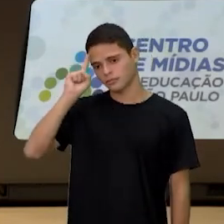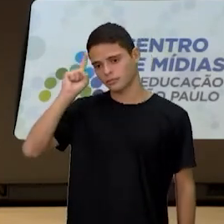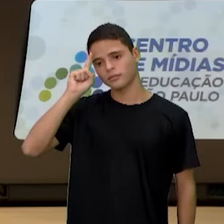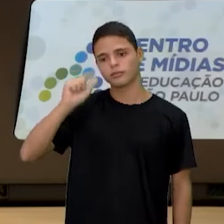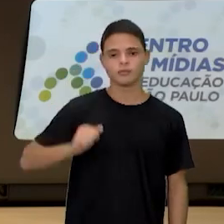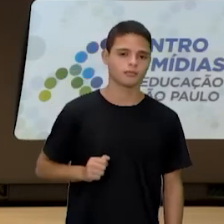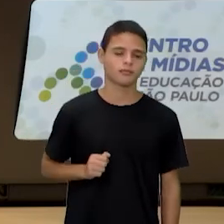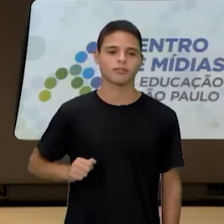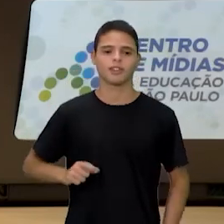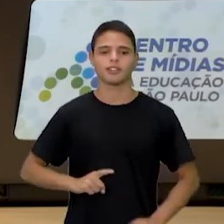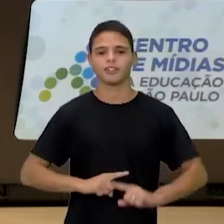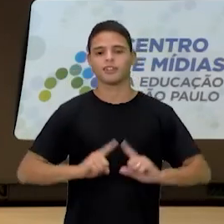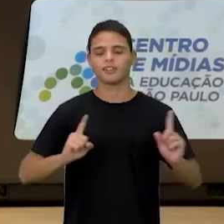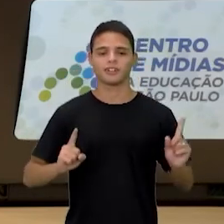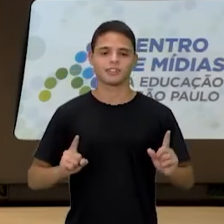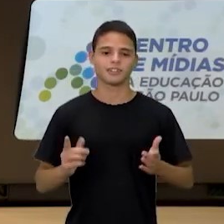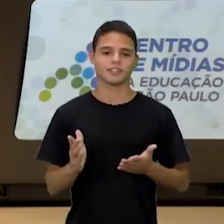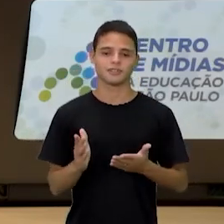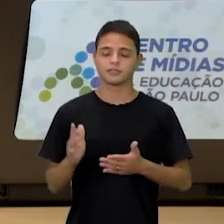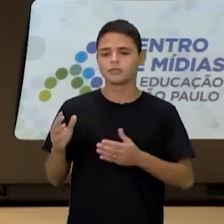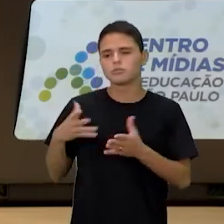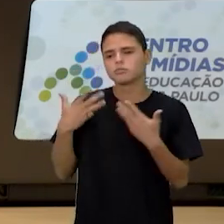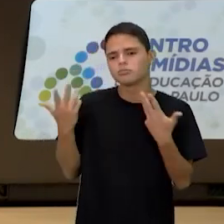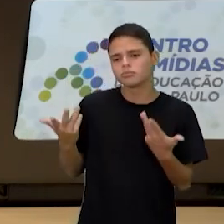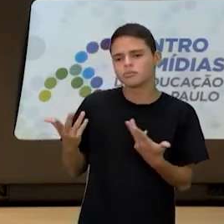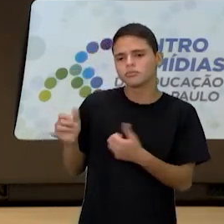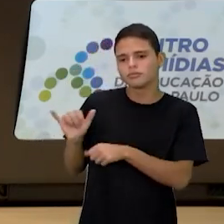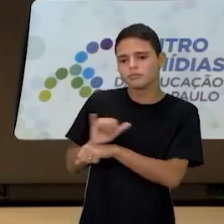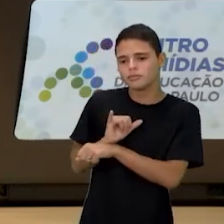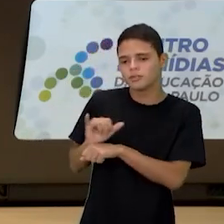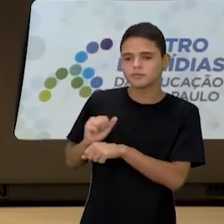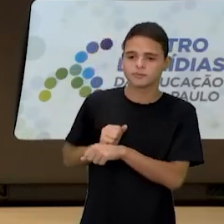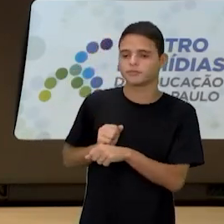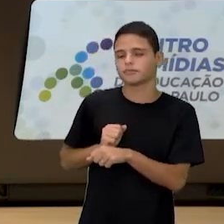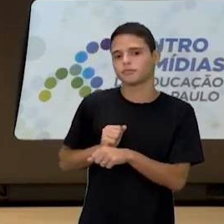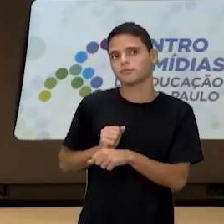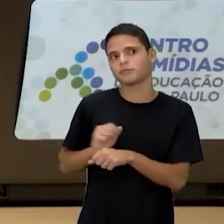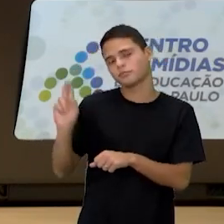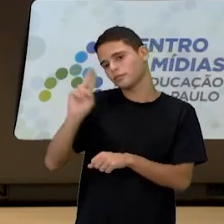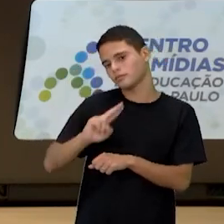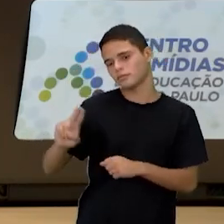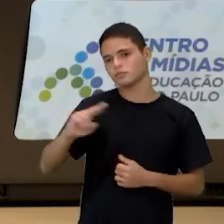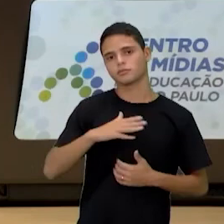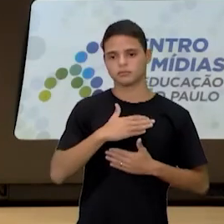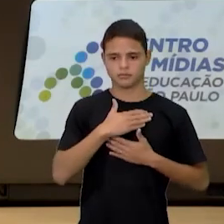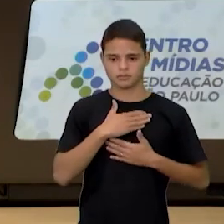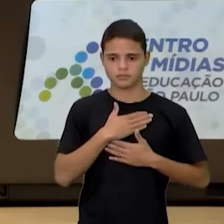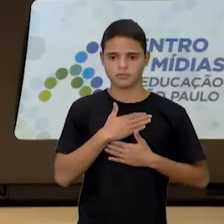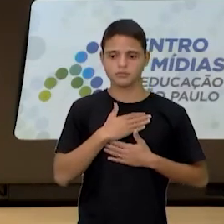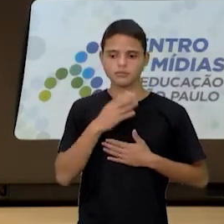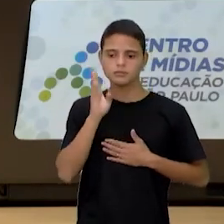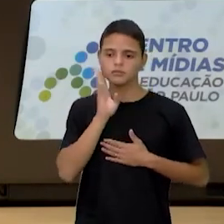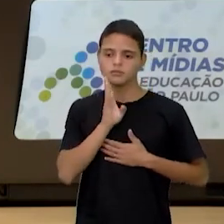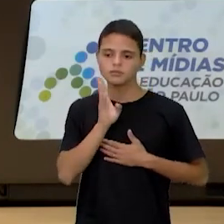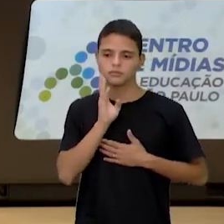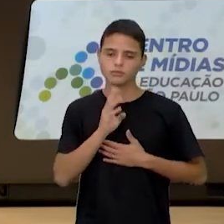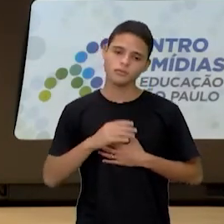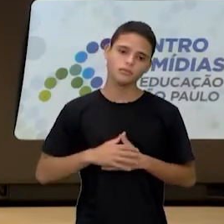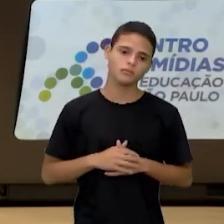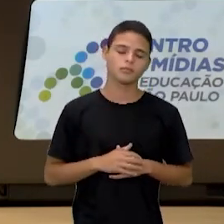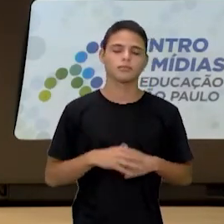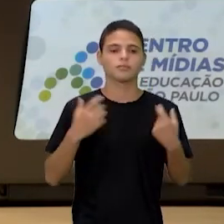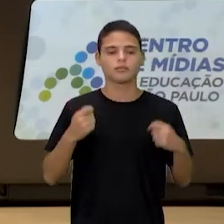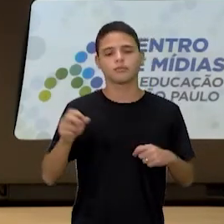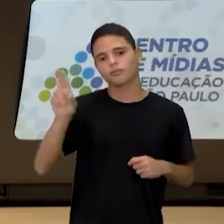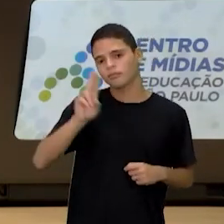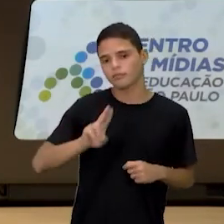mas quais estratégias que eu utilizo para o meu benefício, né? Legal, eu estava procurando isso, facilitou para a minha vida, eu precisava de tal